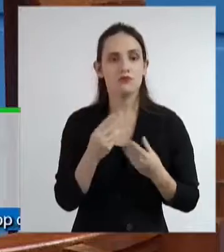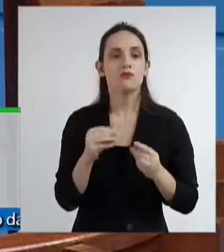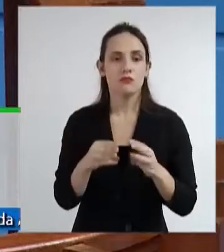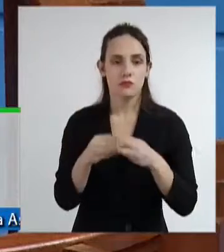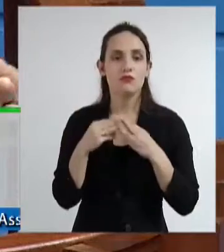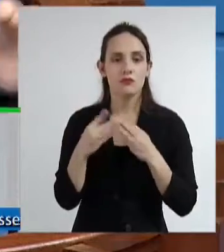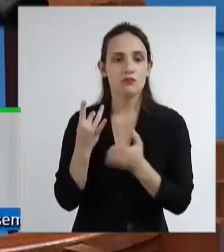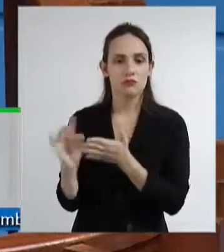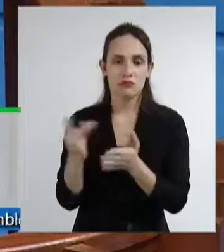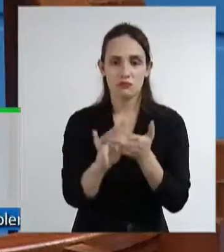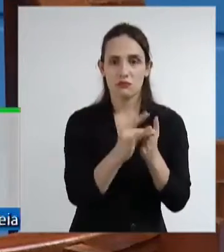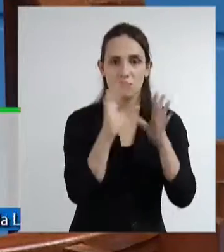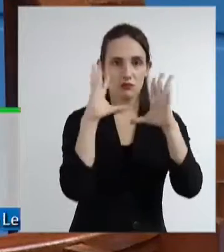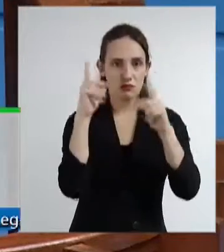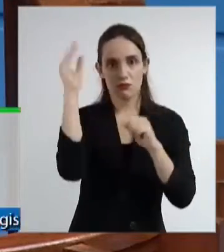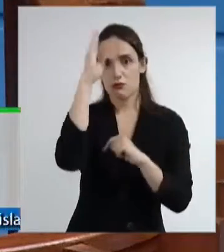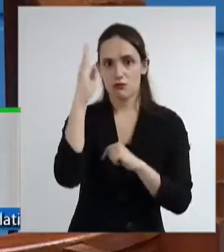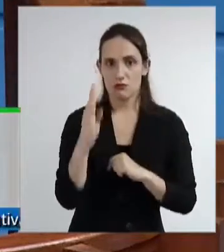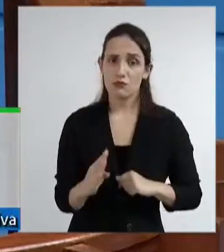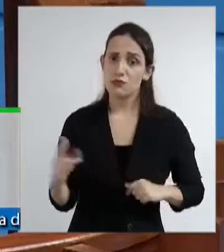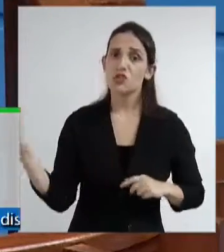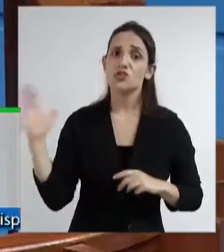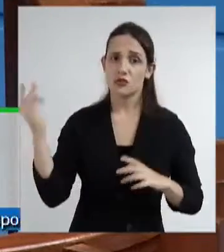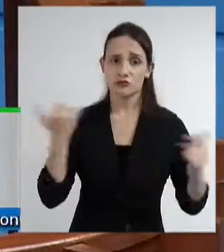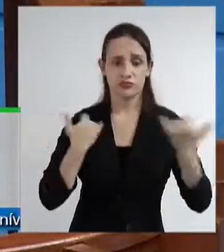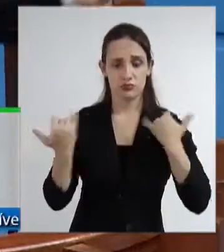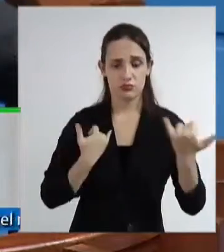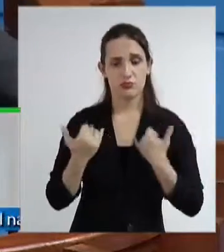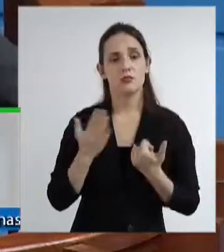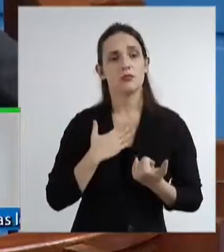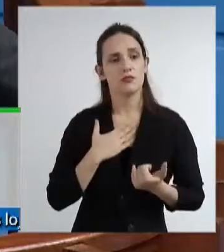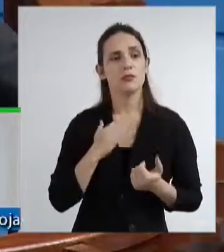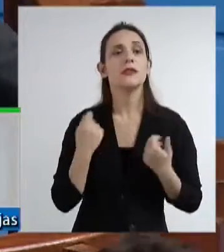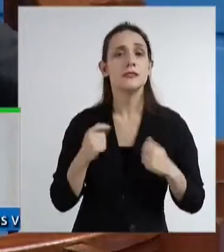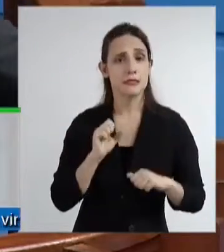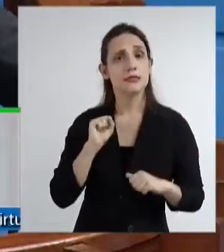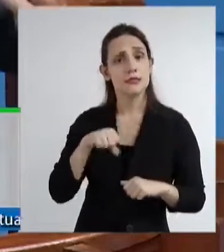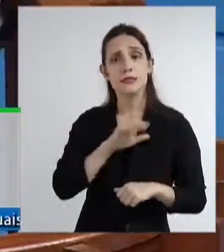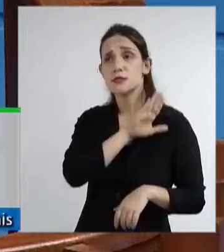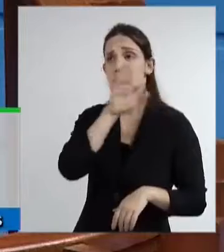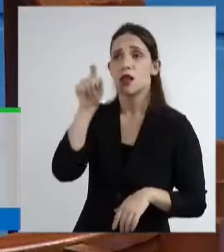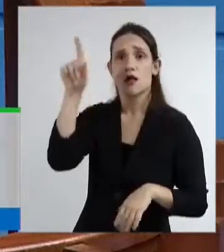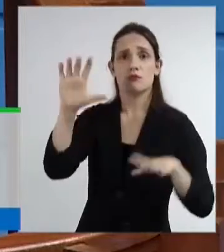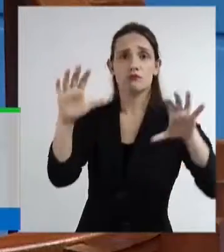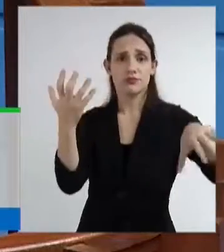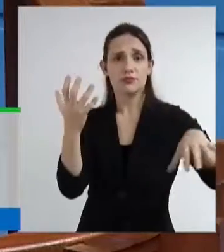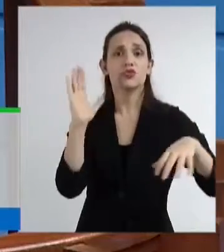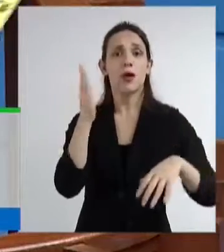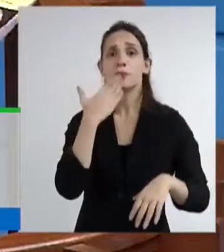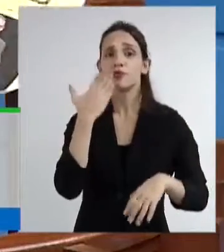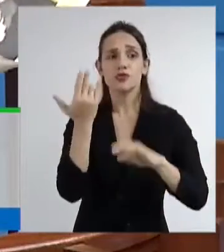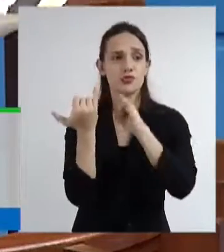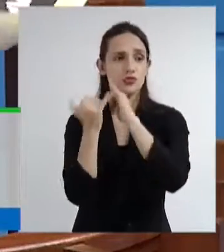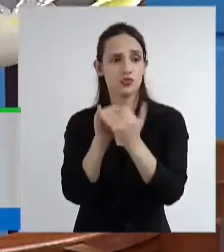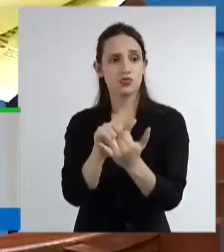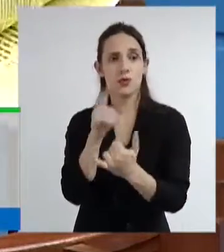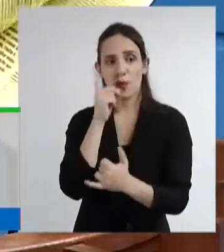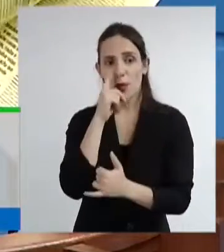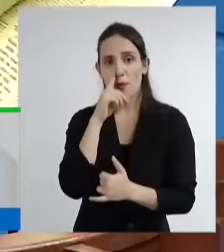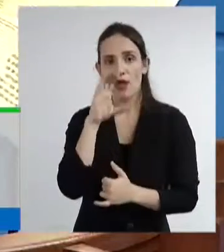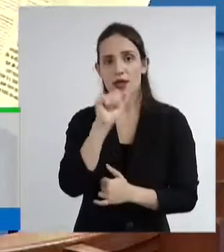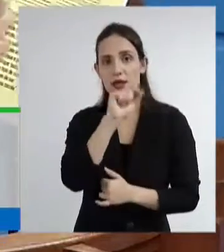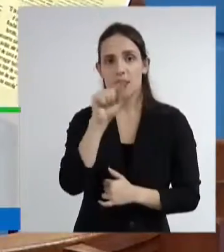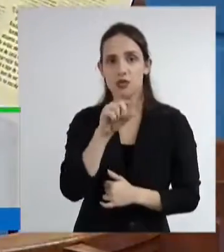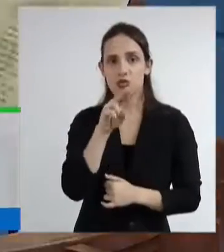do Brasil todo, que eu estou sabendo, né? Vai ter que ir ao Congresso Nacional. Já pediu desculpa para a mãe do